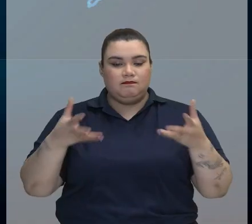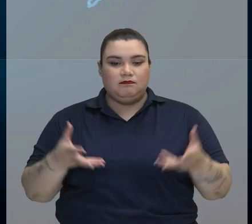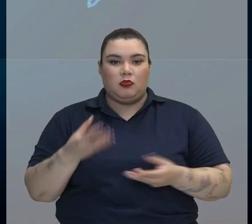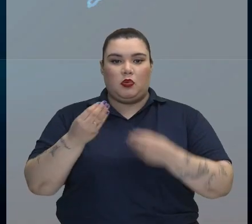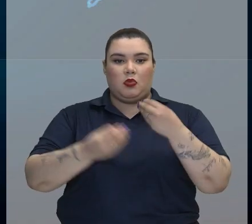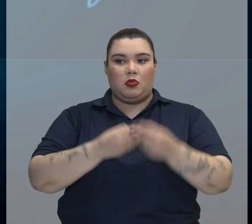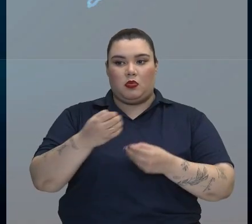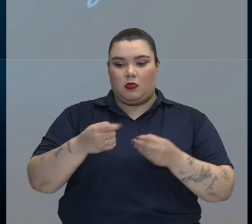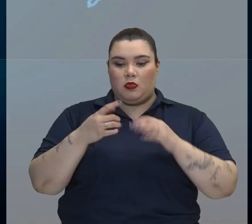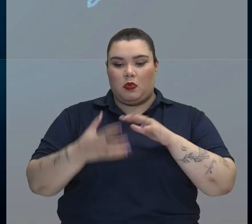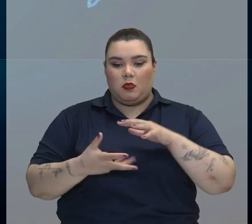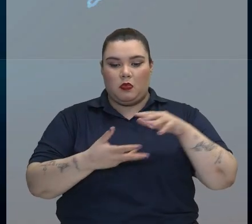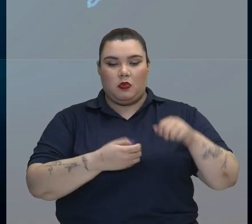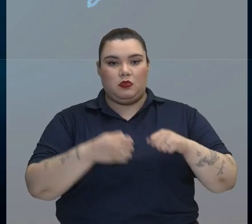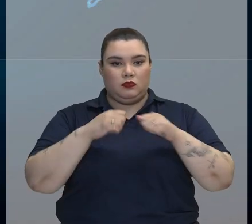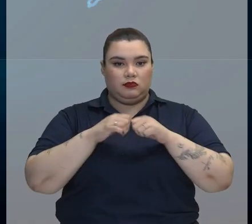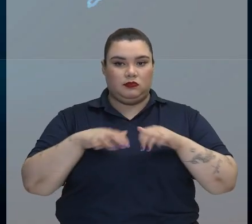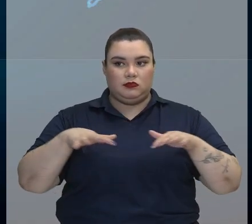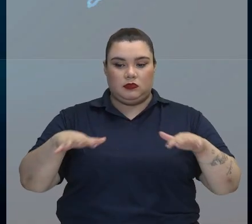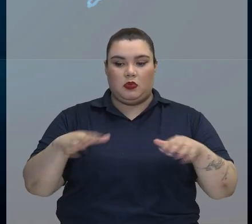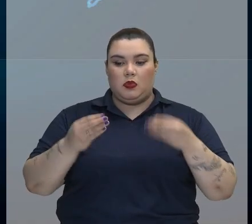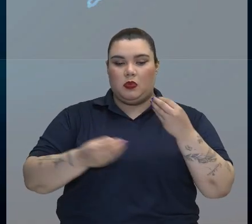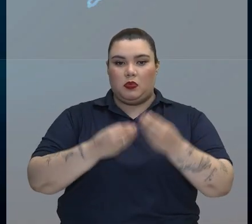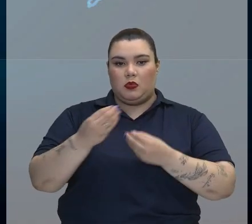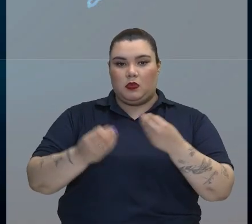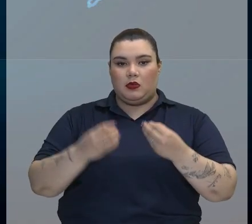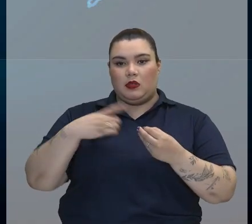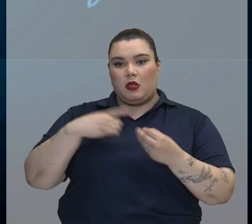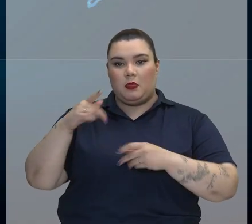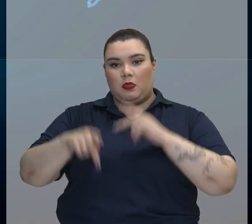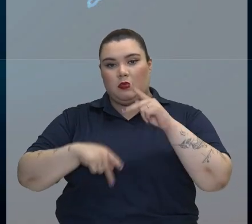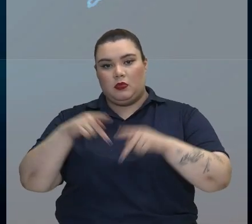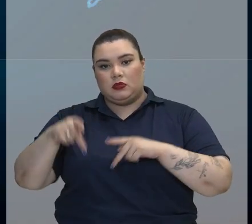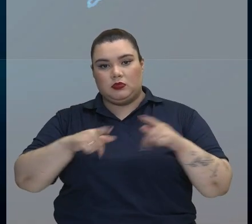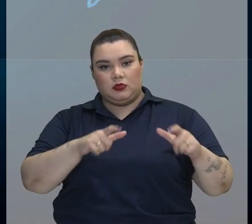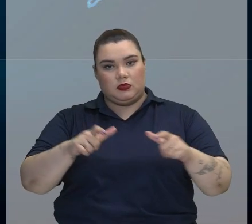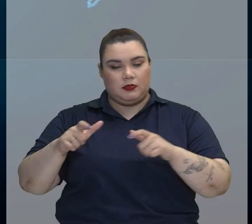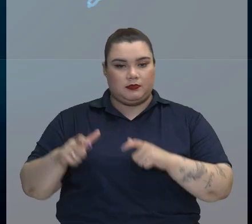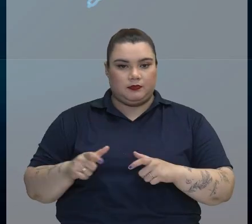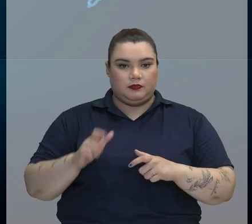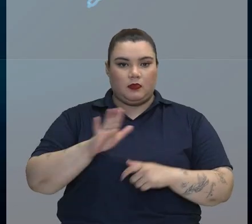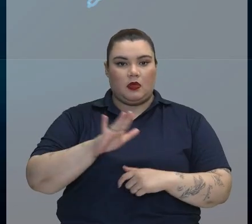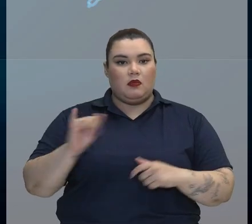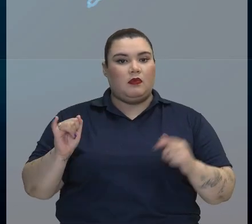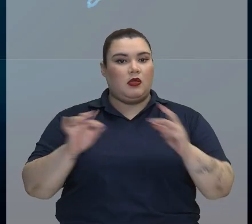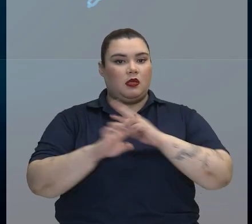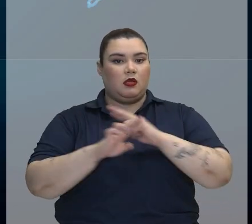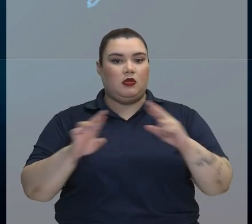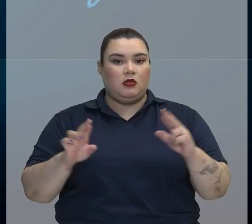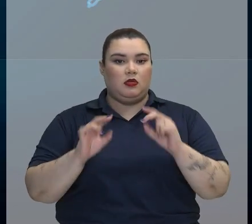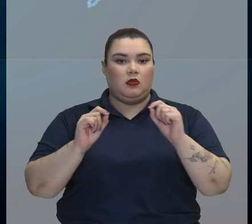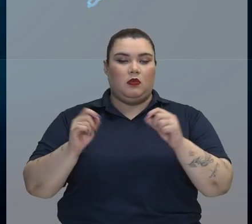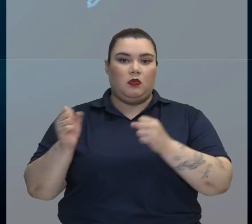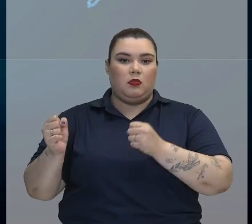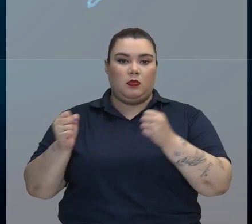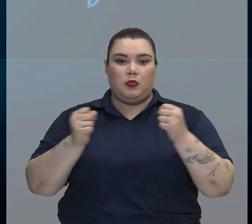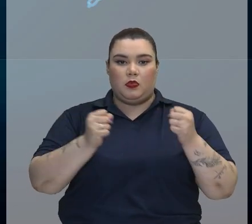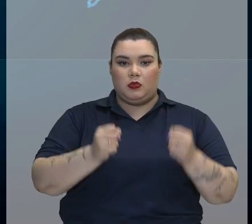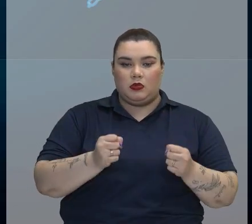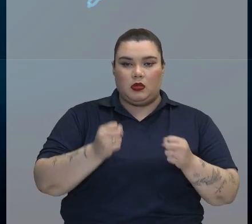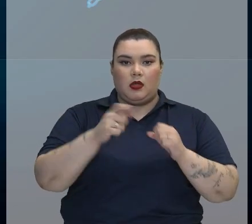elites globais em contraste com a marginalização de populações locais. Isso vai estar relacionado ao poder aquisitivo,